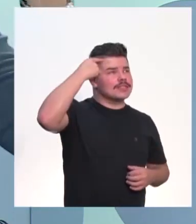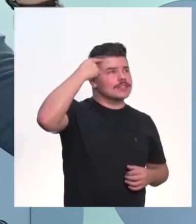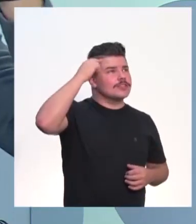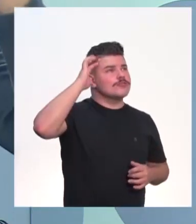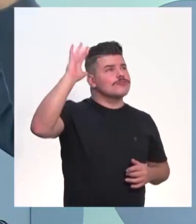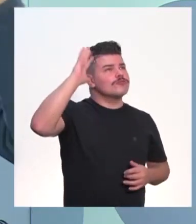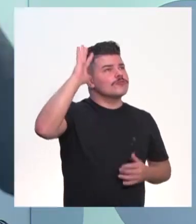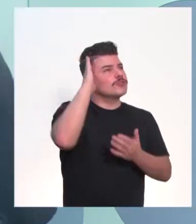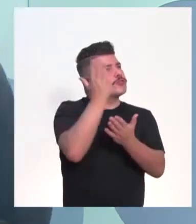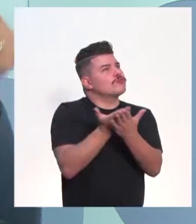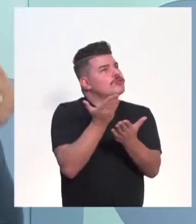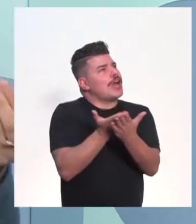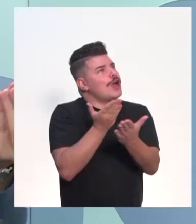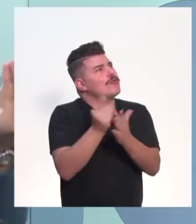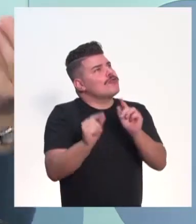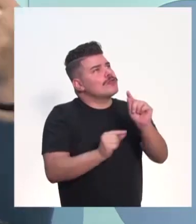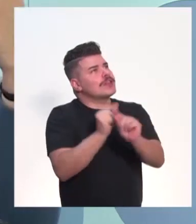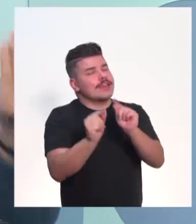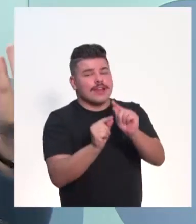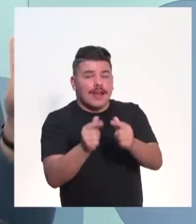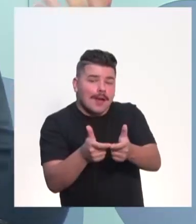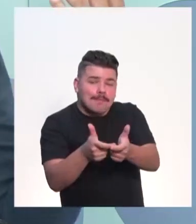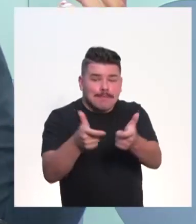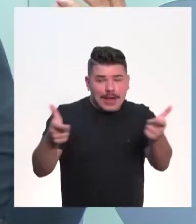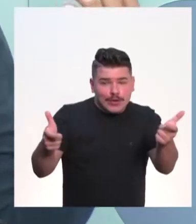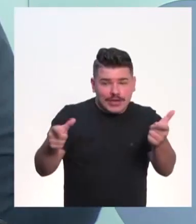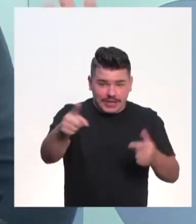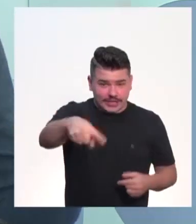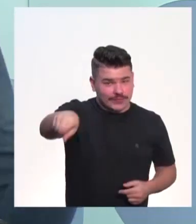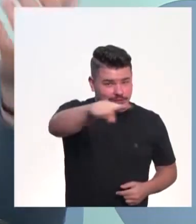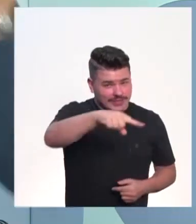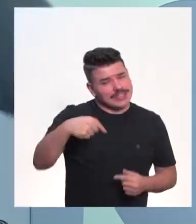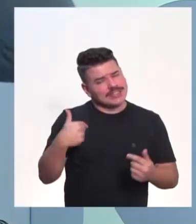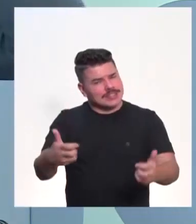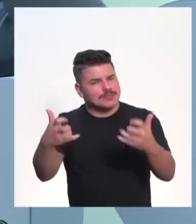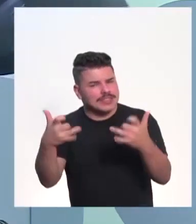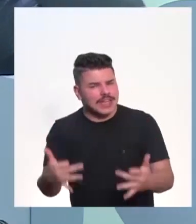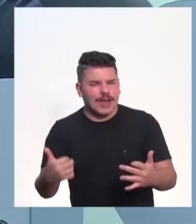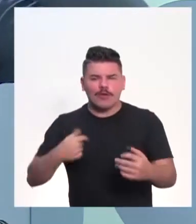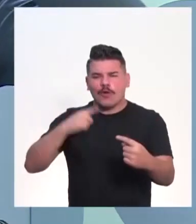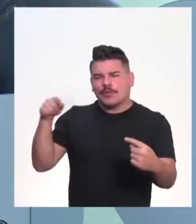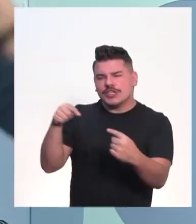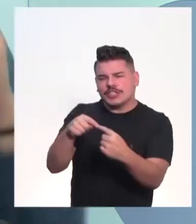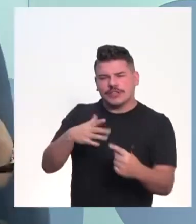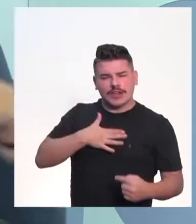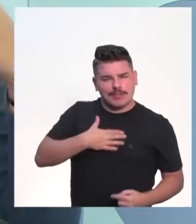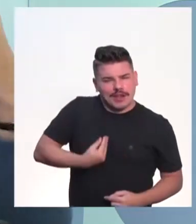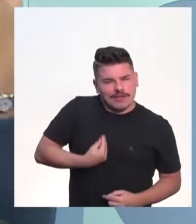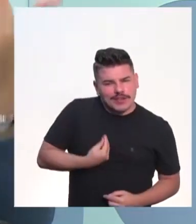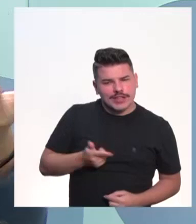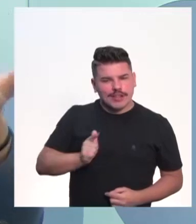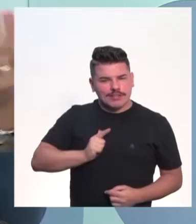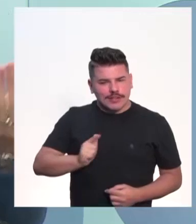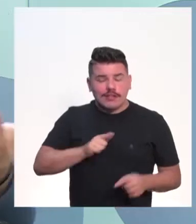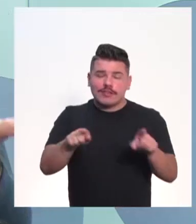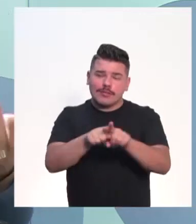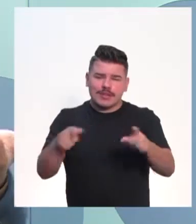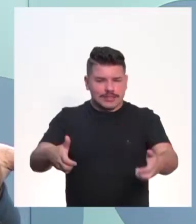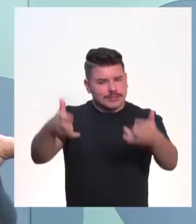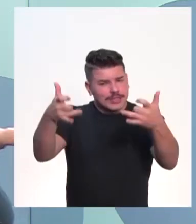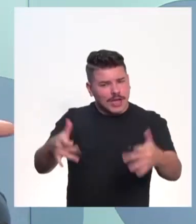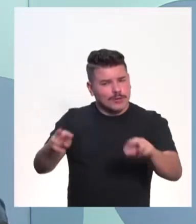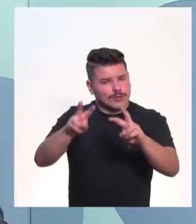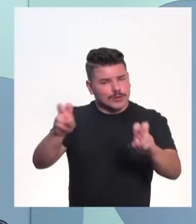em estudar, muitos de vocês falaram dos objetivos que vocês querem alcançar, falaram de metas que a gente